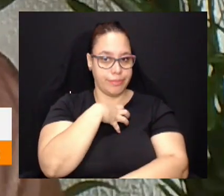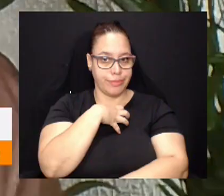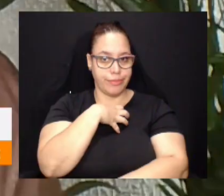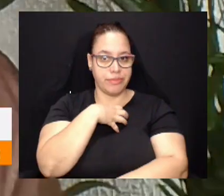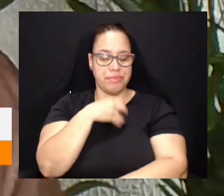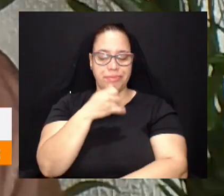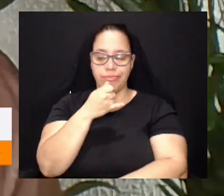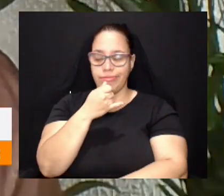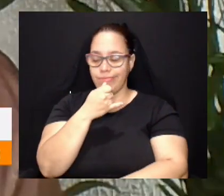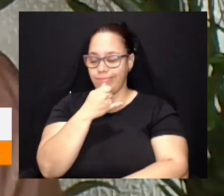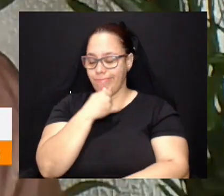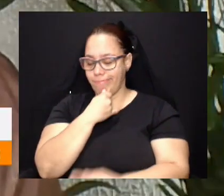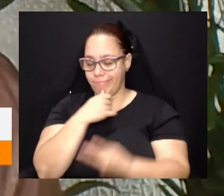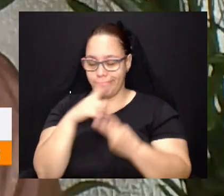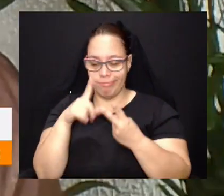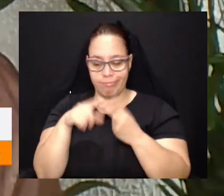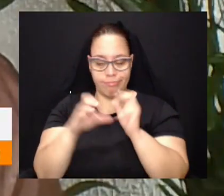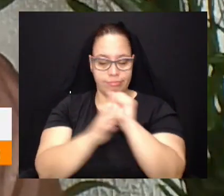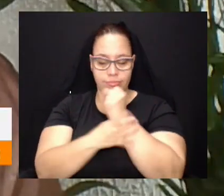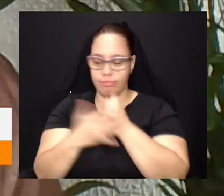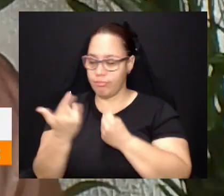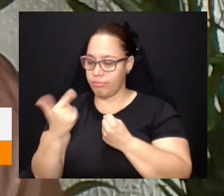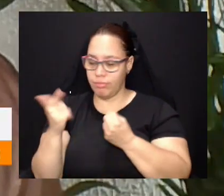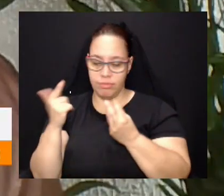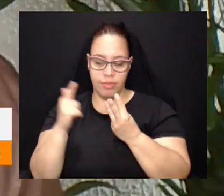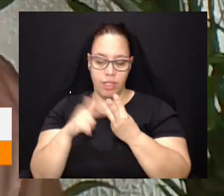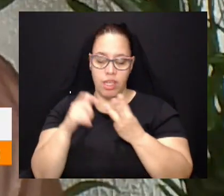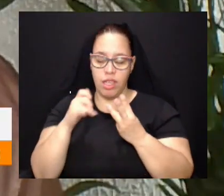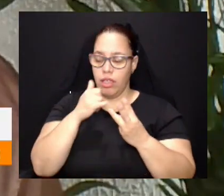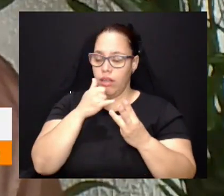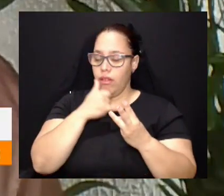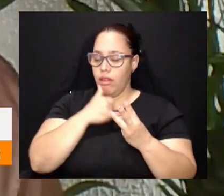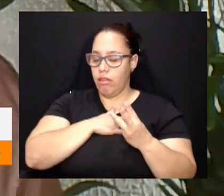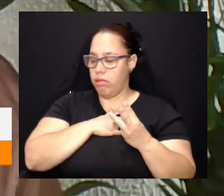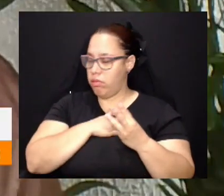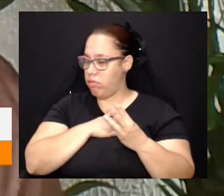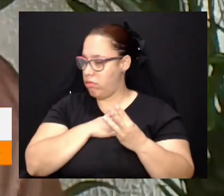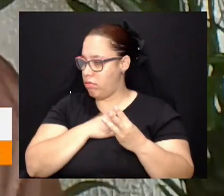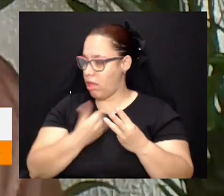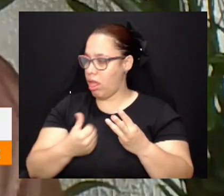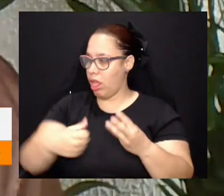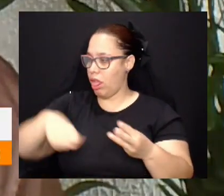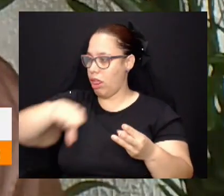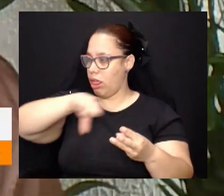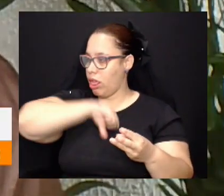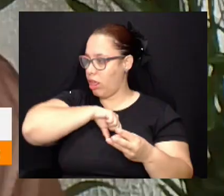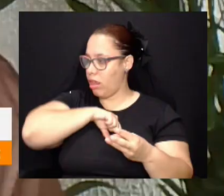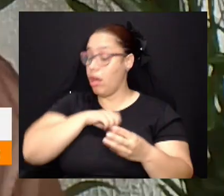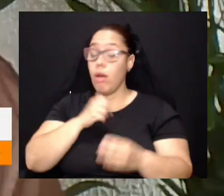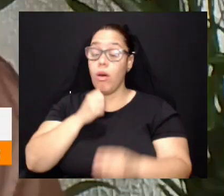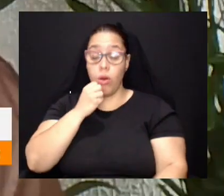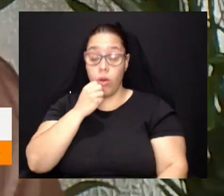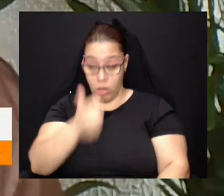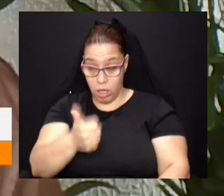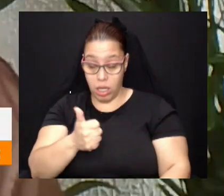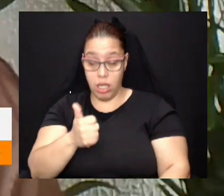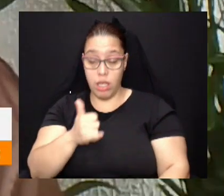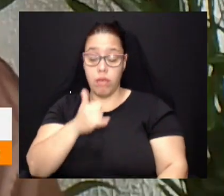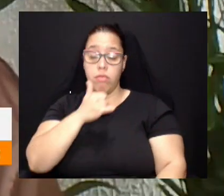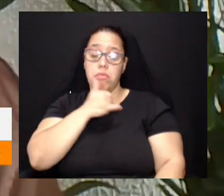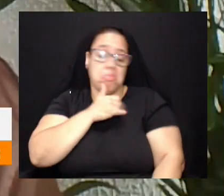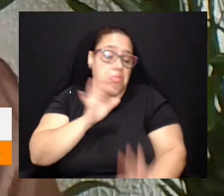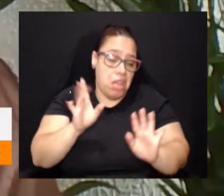como insegurança, como frustração, são acolhidos. Tudo bem eu me sentir triste, tristeza é um sentimento,